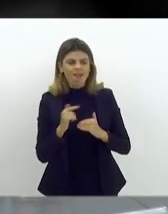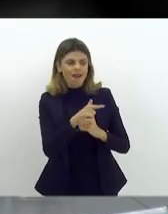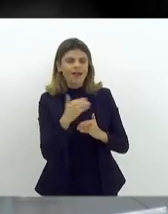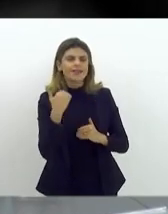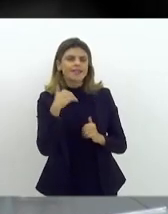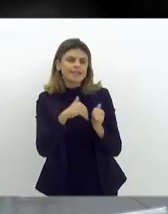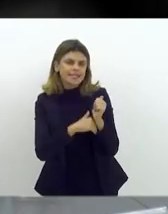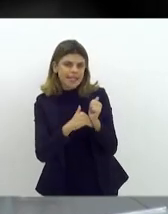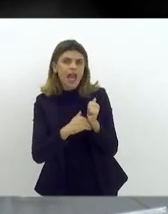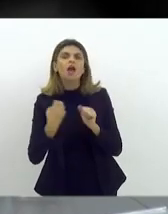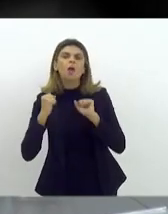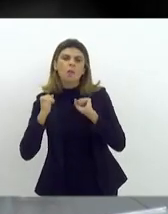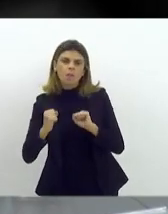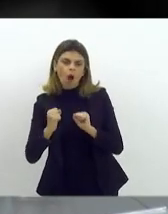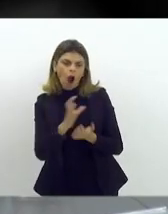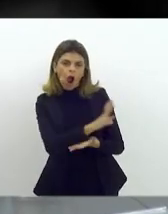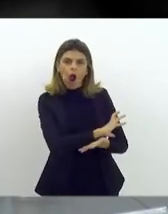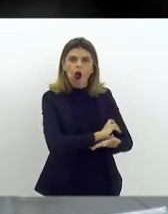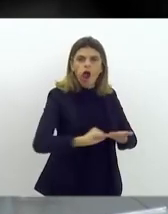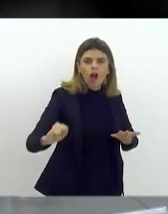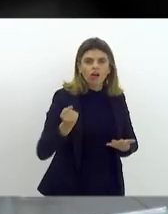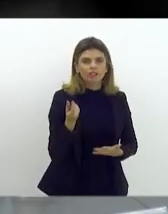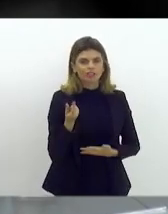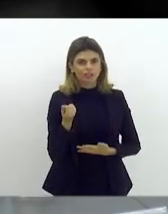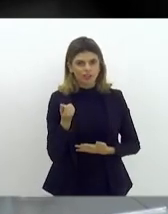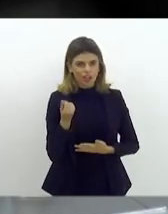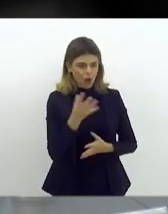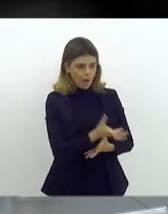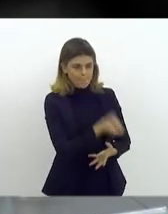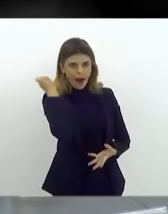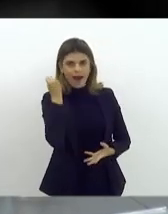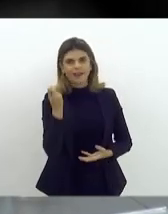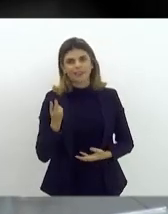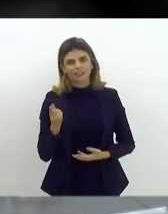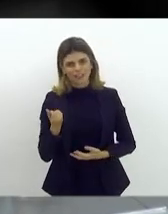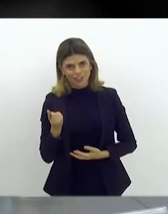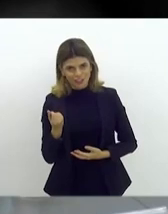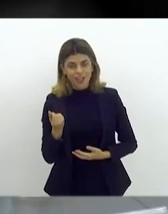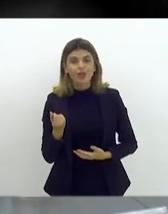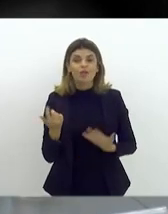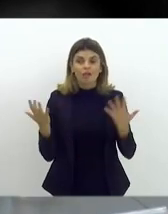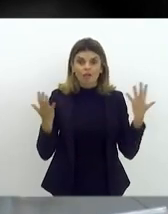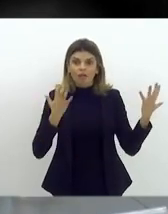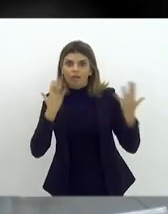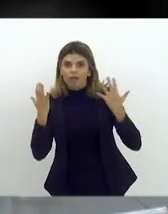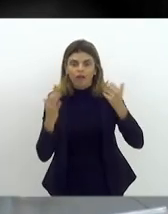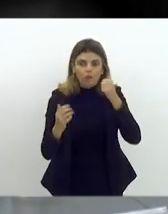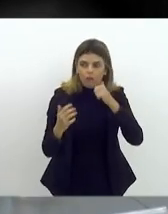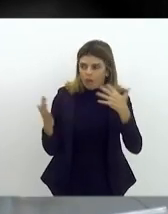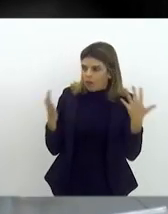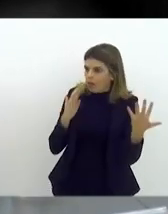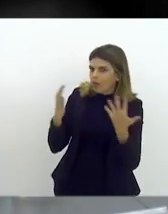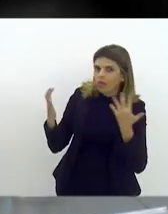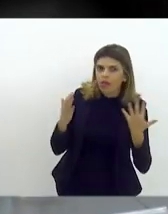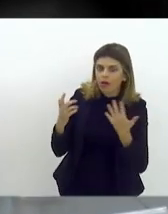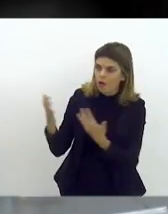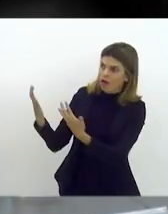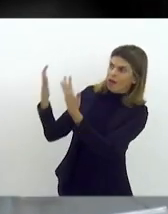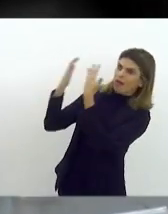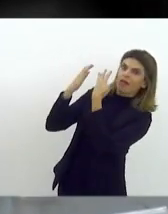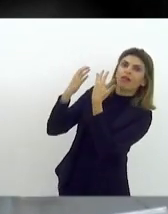canais Eles já pode fazer ali uma supressão desses valores né como forma até de impor